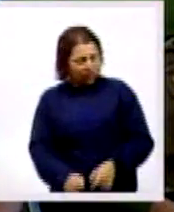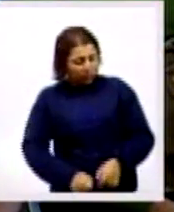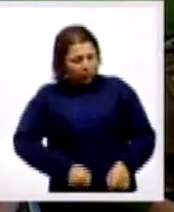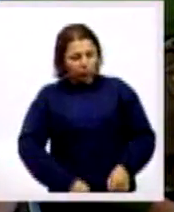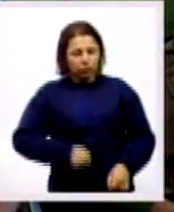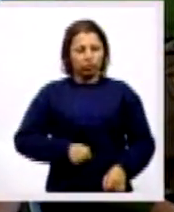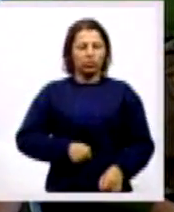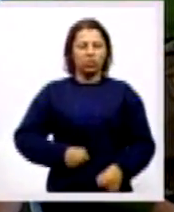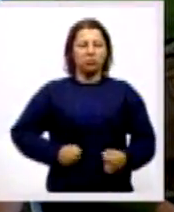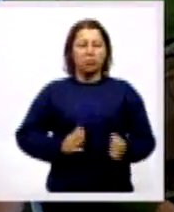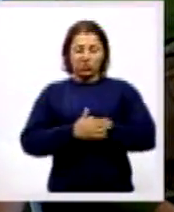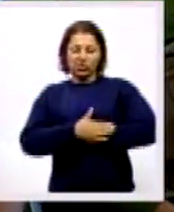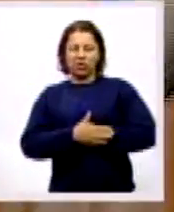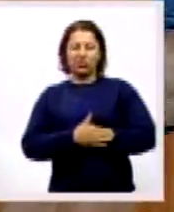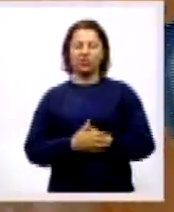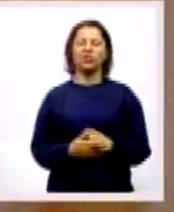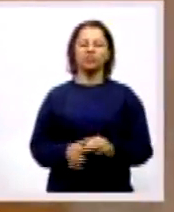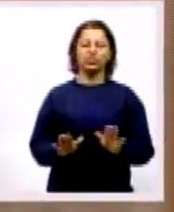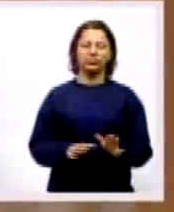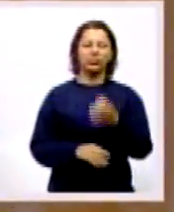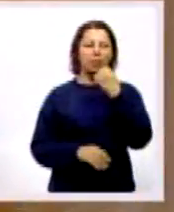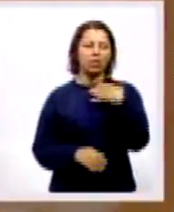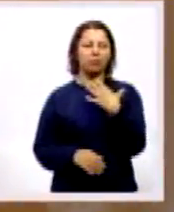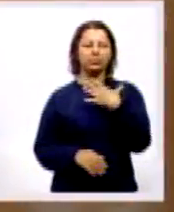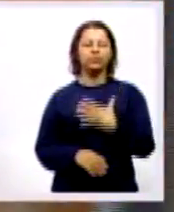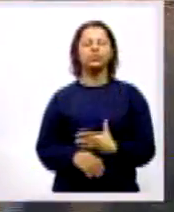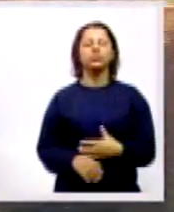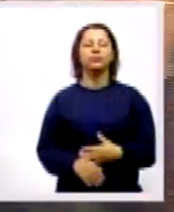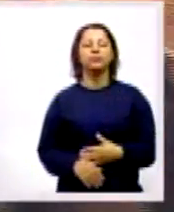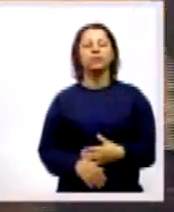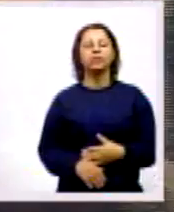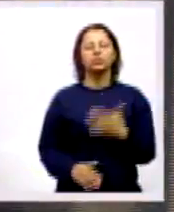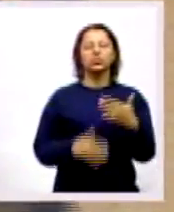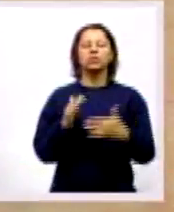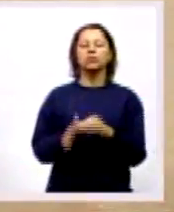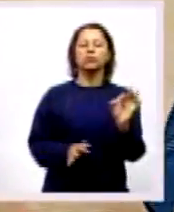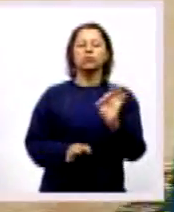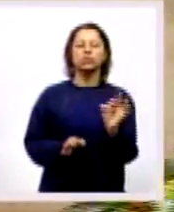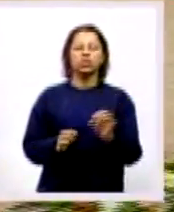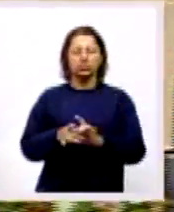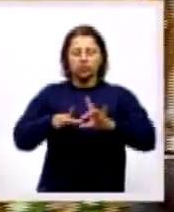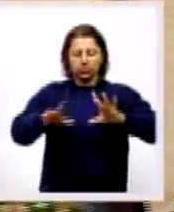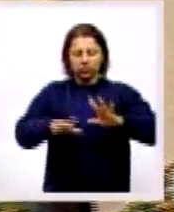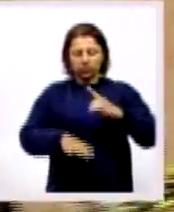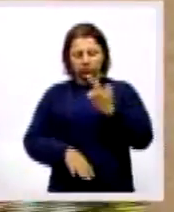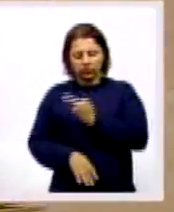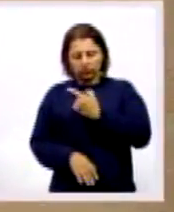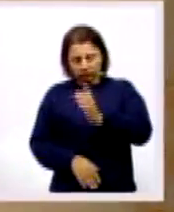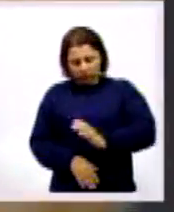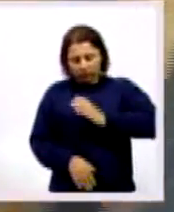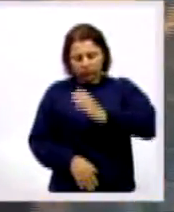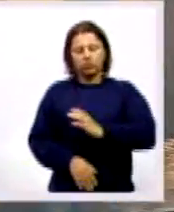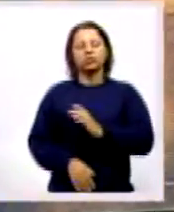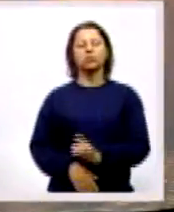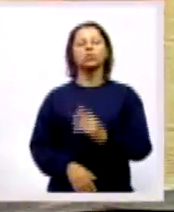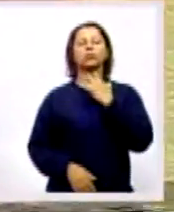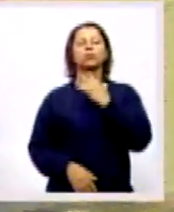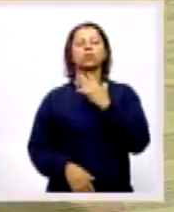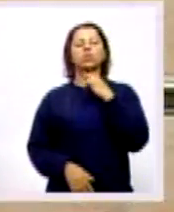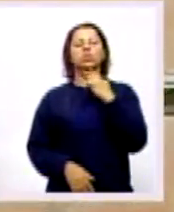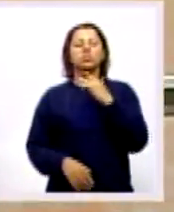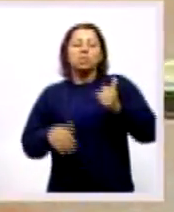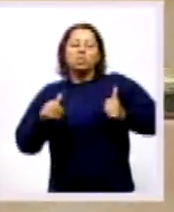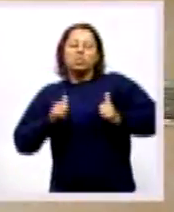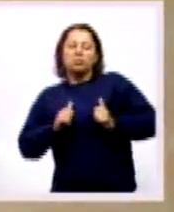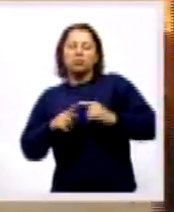não. O elan vital é aquilo que nos costura, aquilo que nos deixa inteiros. Não podemos ficar pela